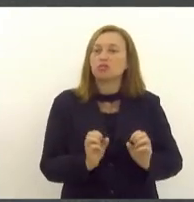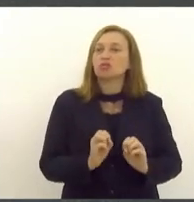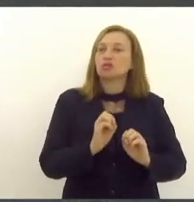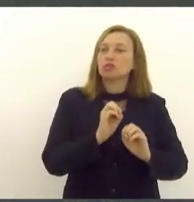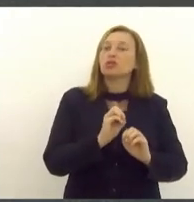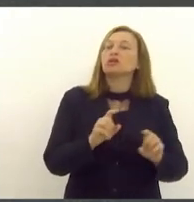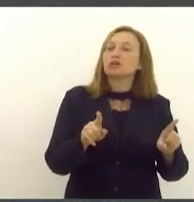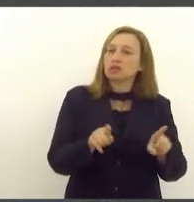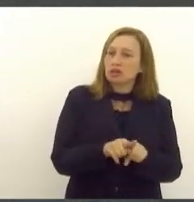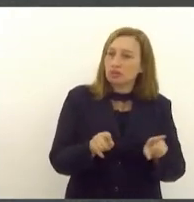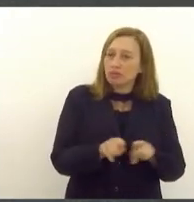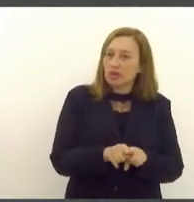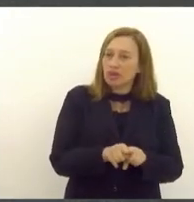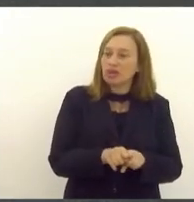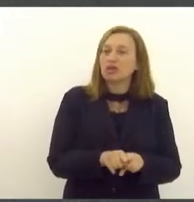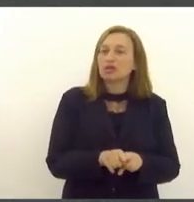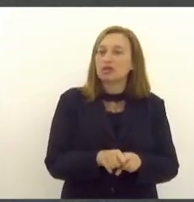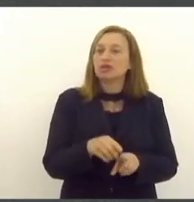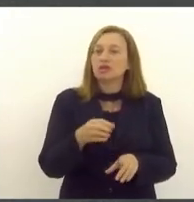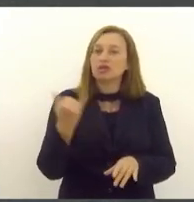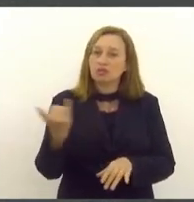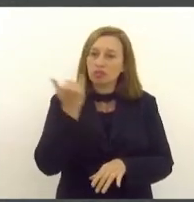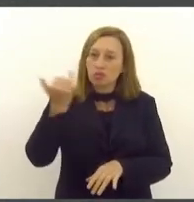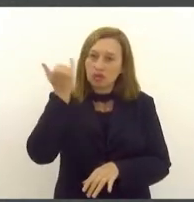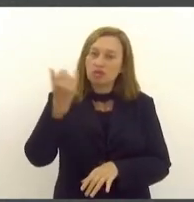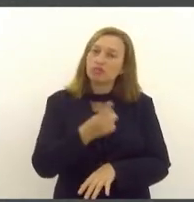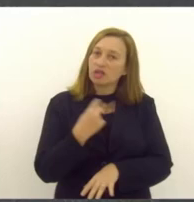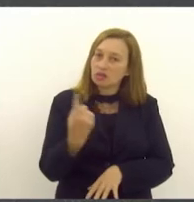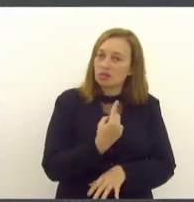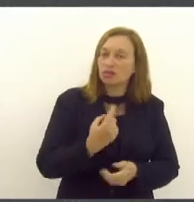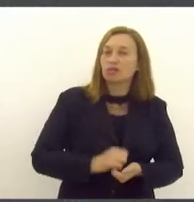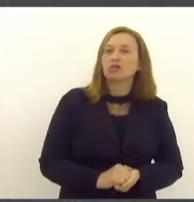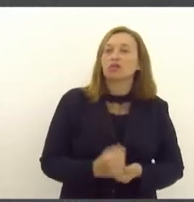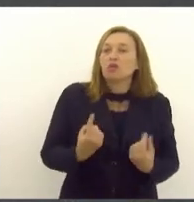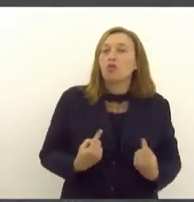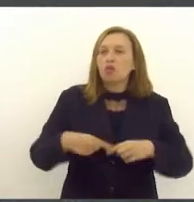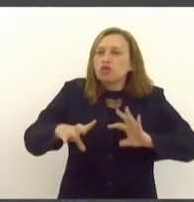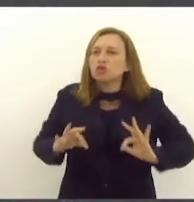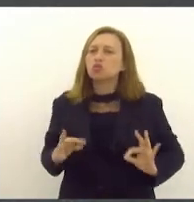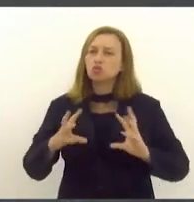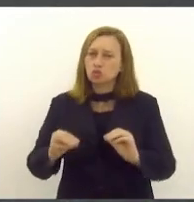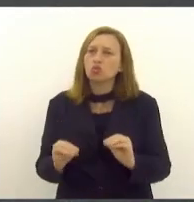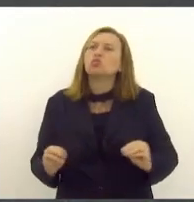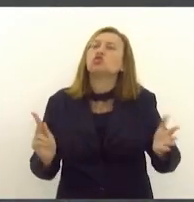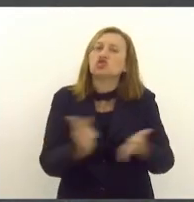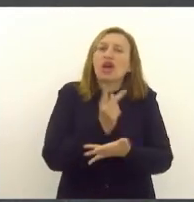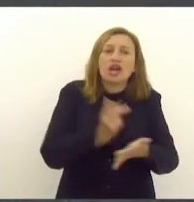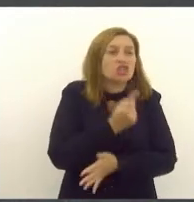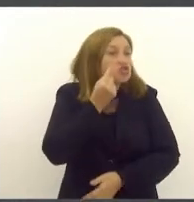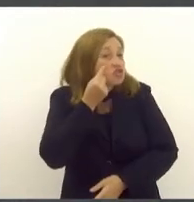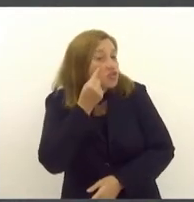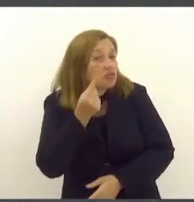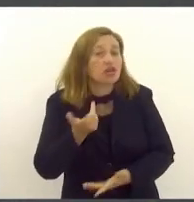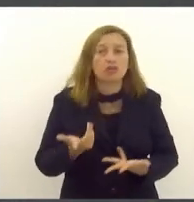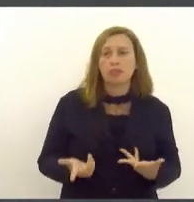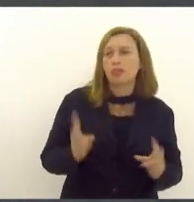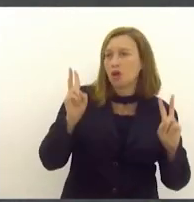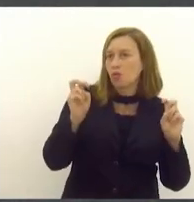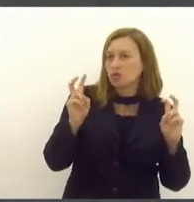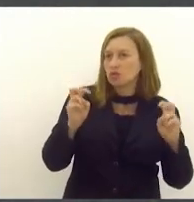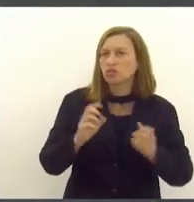presidida também por vossa excelência será muito importante para nós para combater tudo que nós estamos vendo aí como é a questão